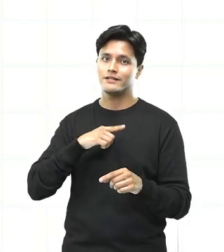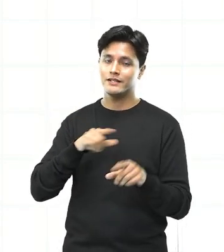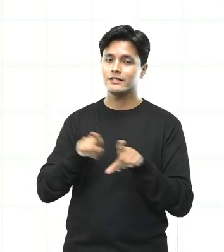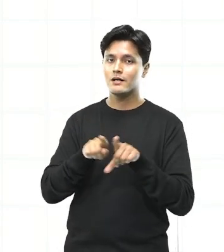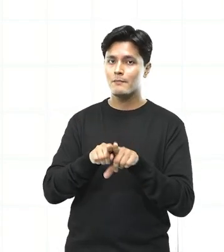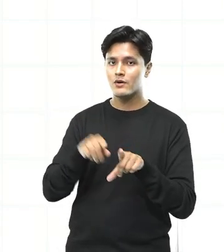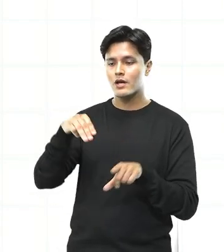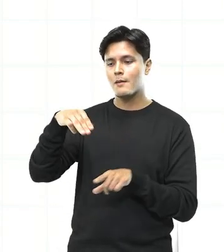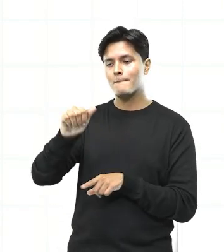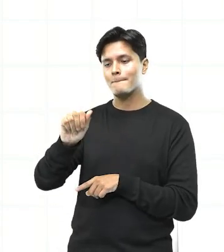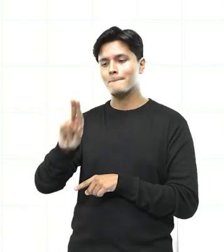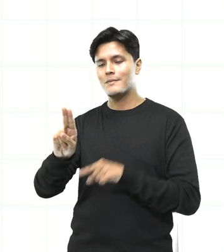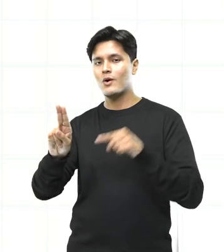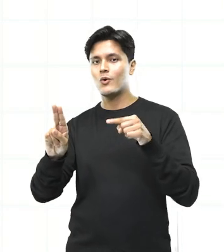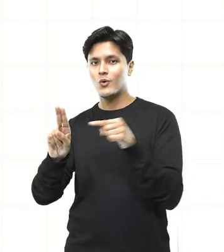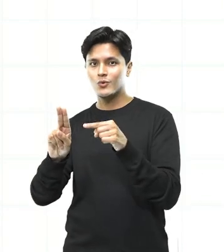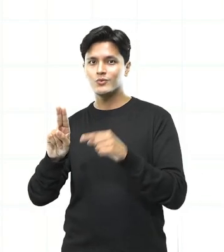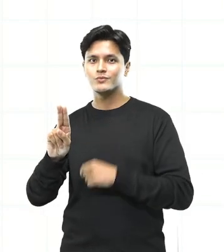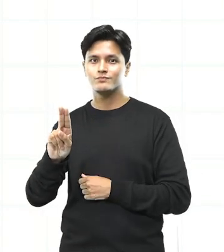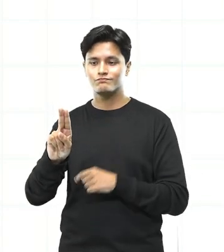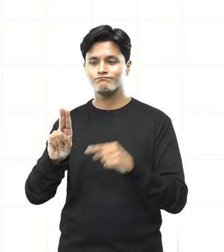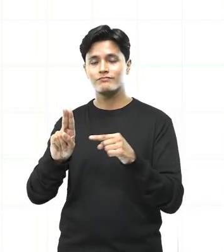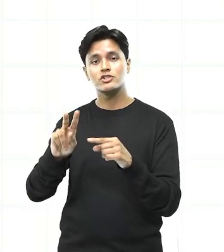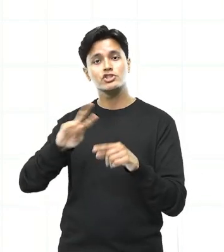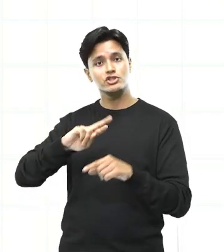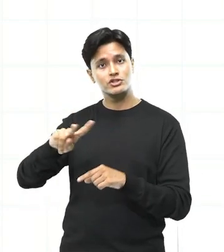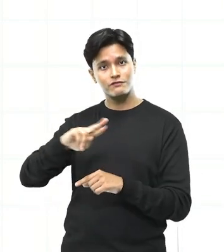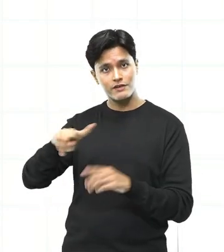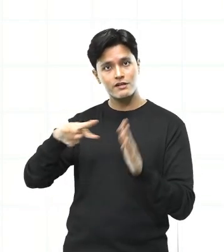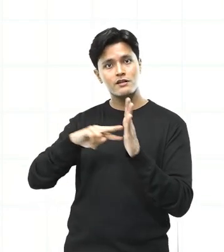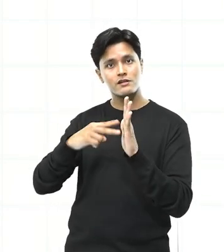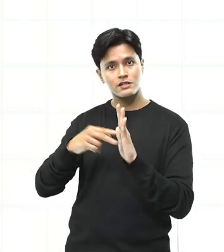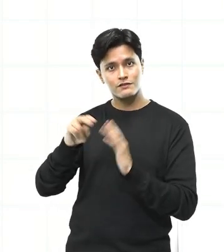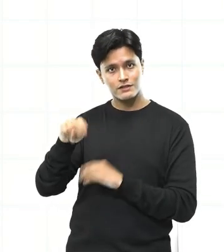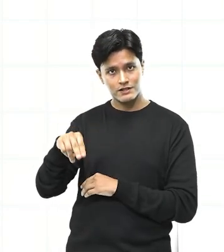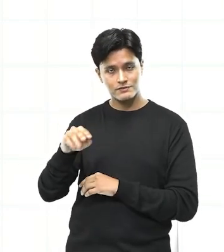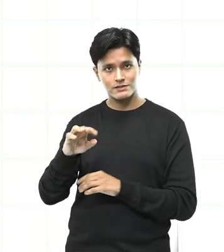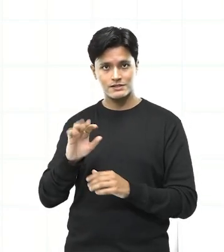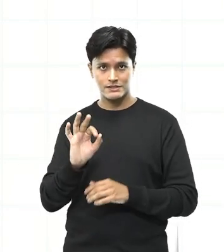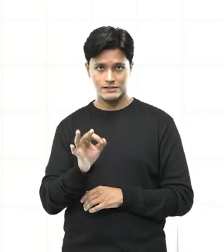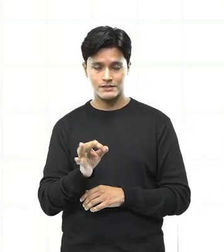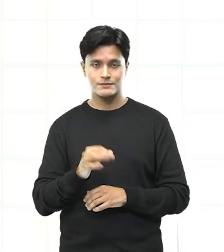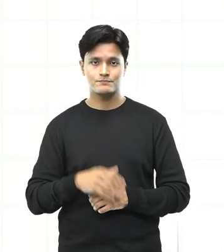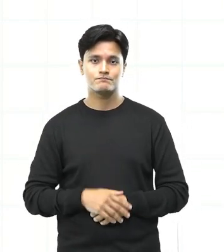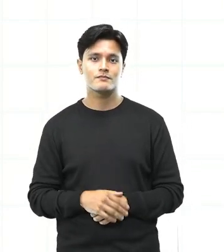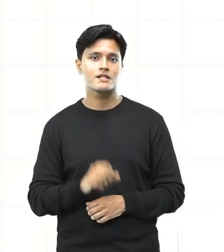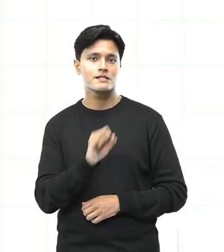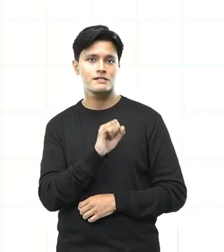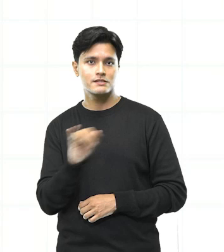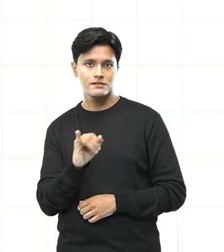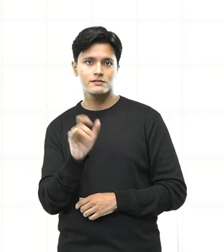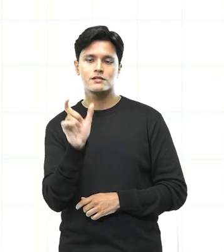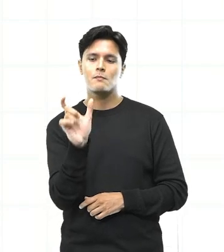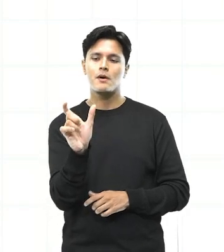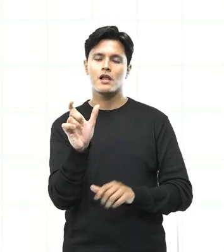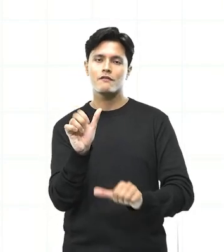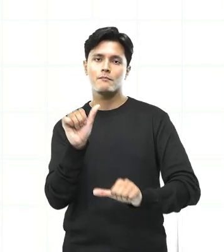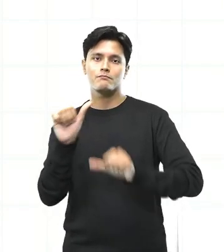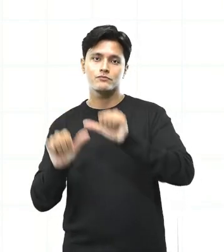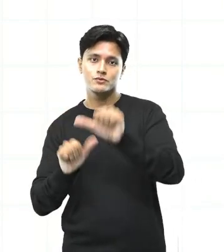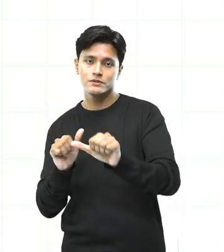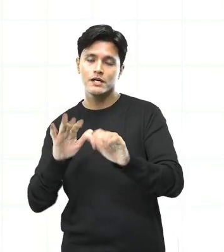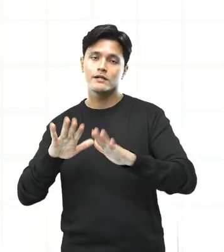servir mal. Neste caso, eu trocando aqui esses elementos, eu tenho alteração de sentido.